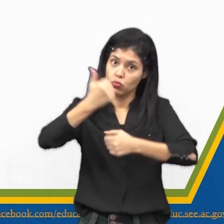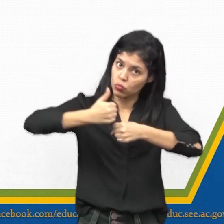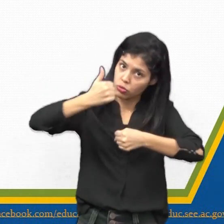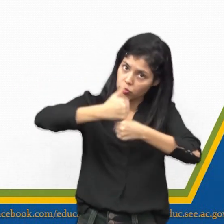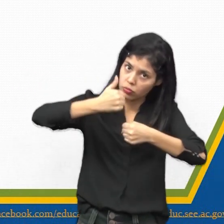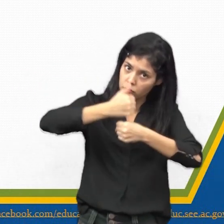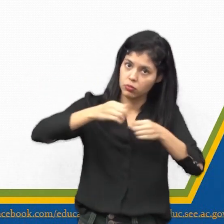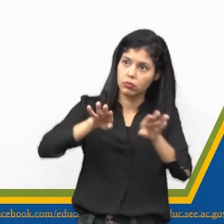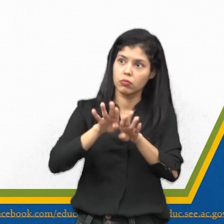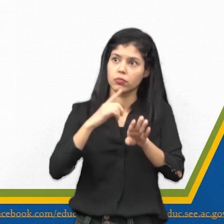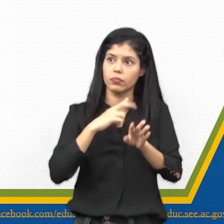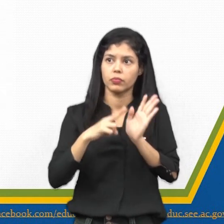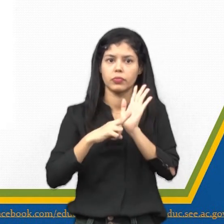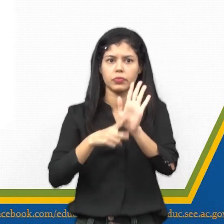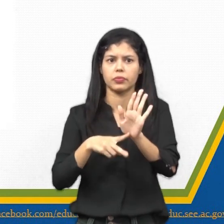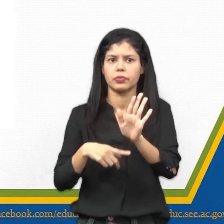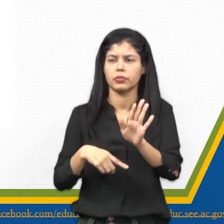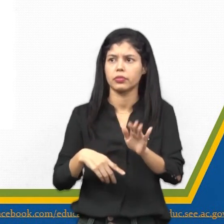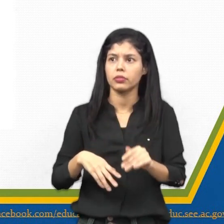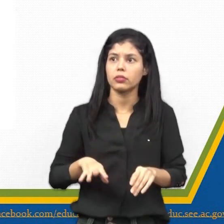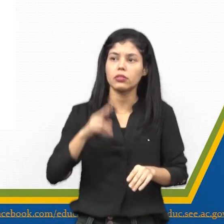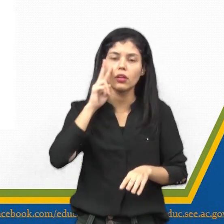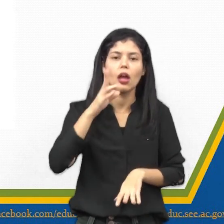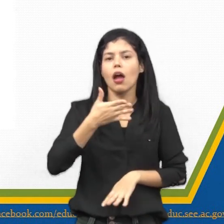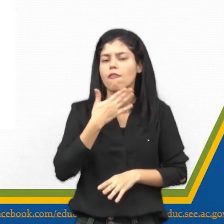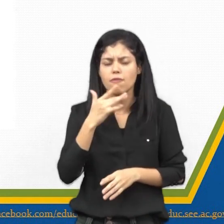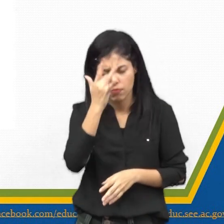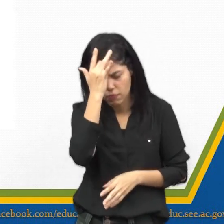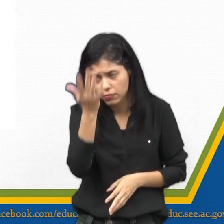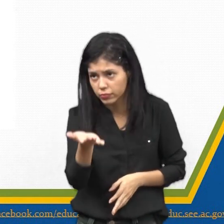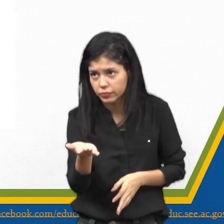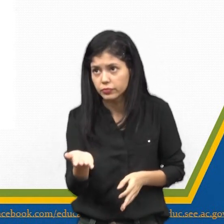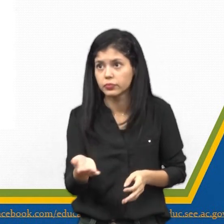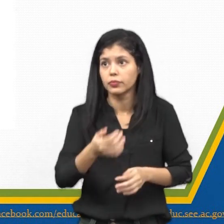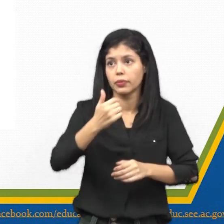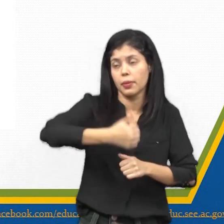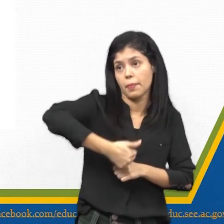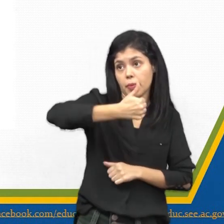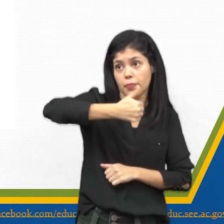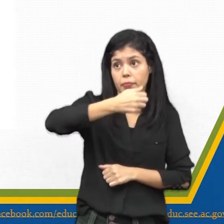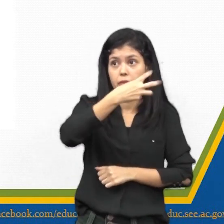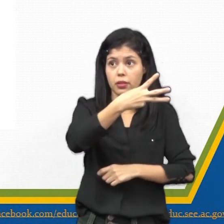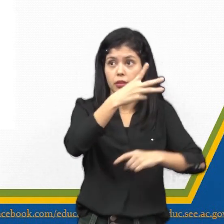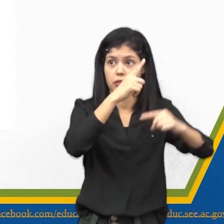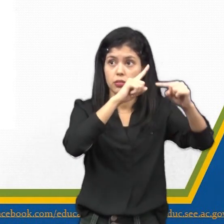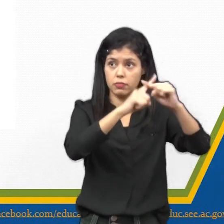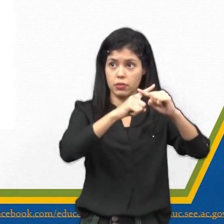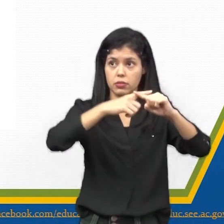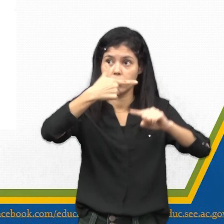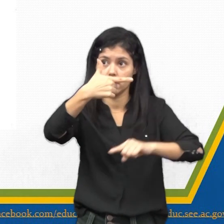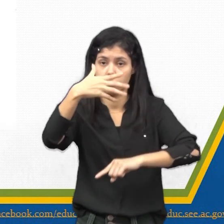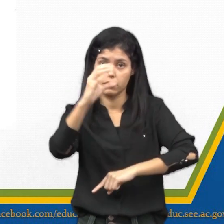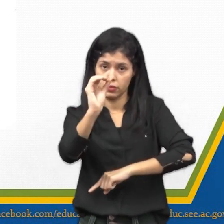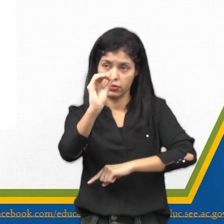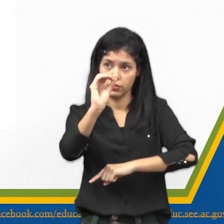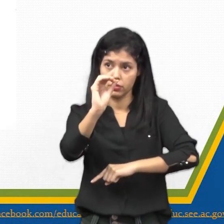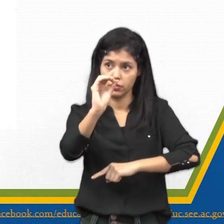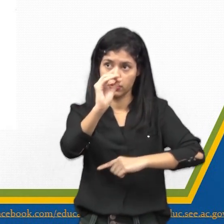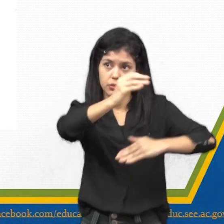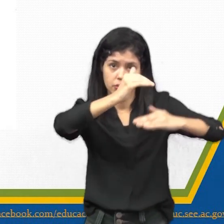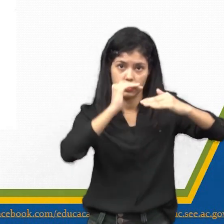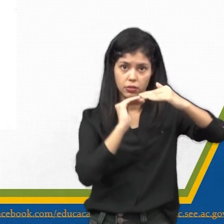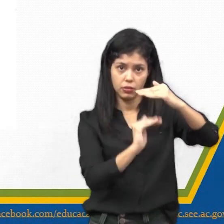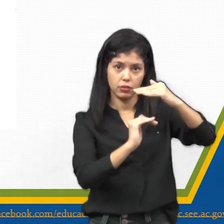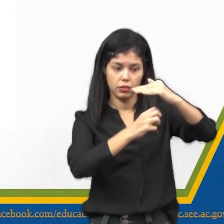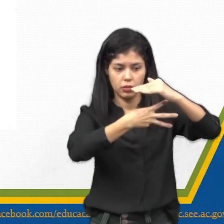substituições, nós temos aí, então, um cálculo bastante simples. Pressão 1, 3 atm, volume 1, 20 litros